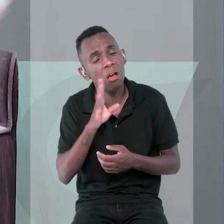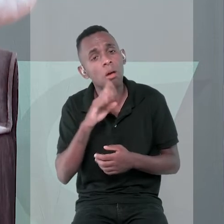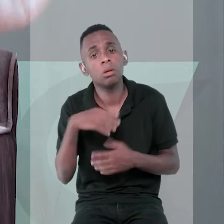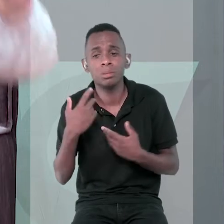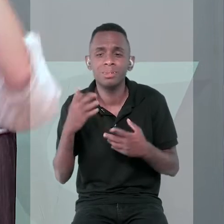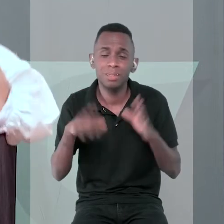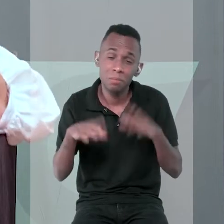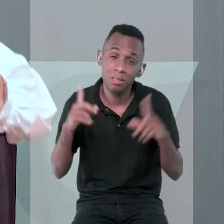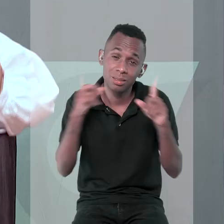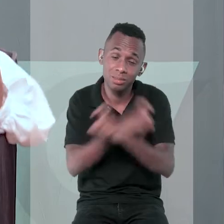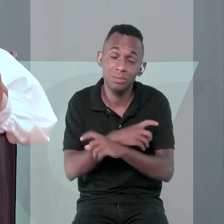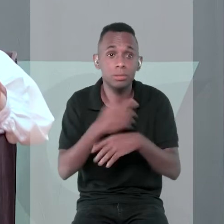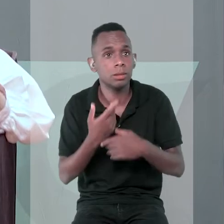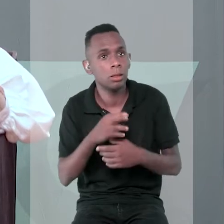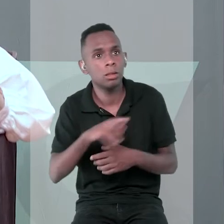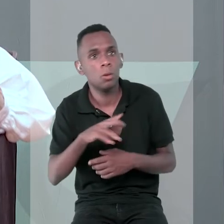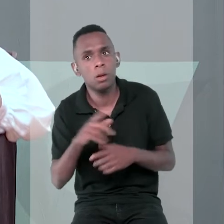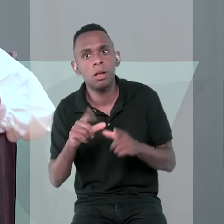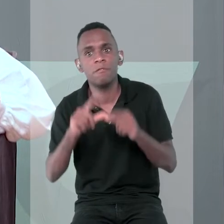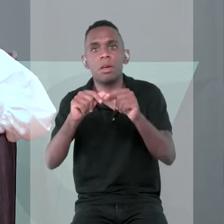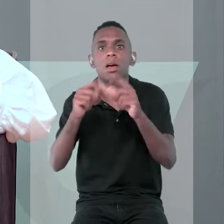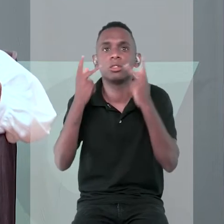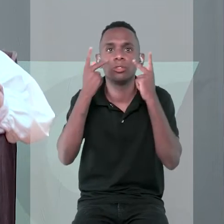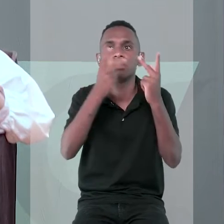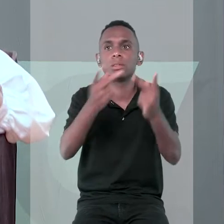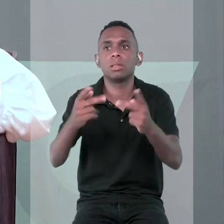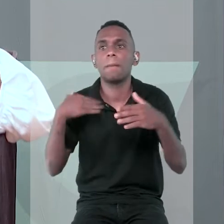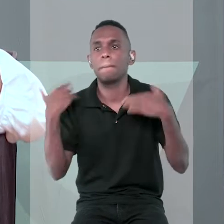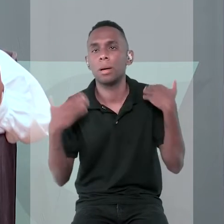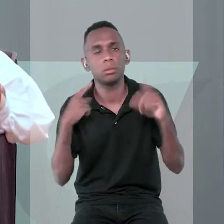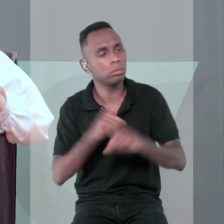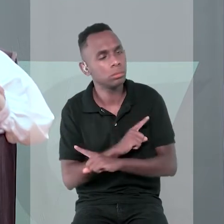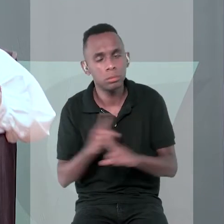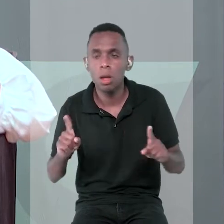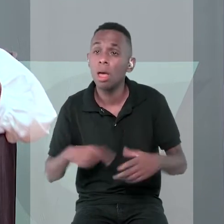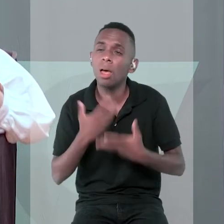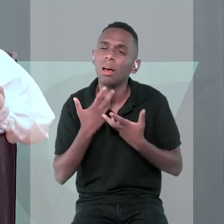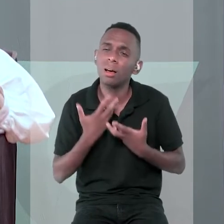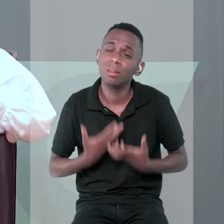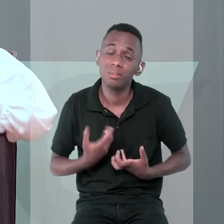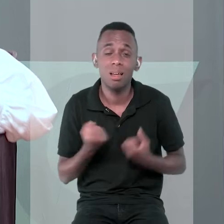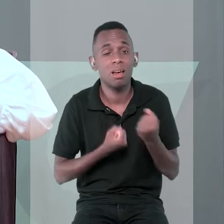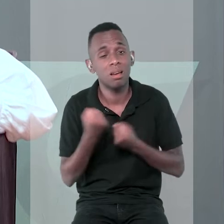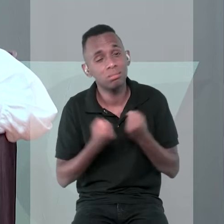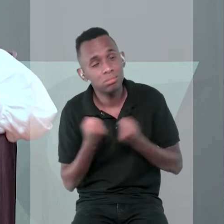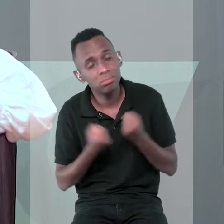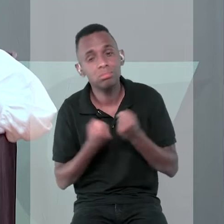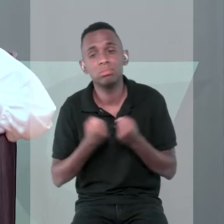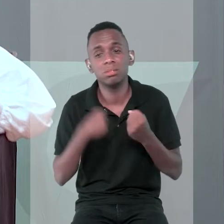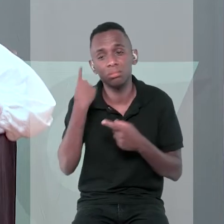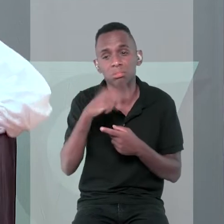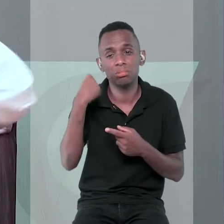vezes, é complicado o acesso? Não são viagens turísticas, né? É uma viagem muito cansativa, que a gente faz horas de carro para chegar até os locais e tudo